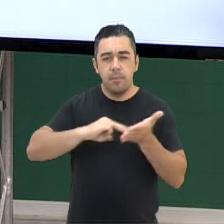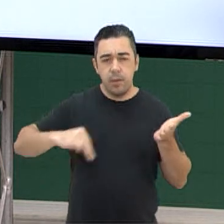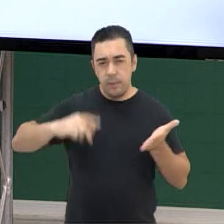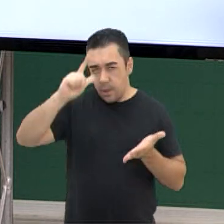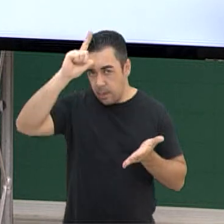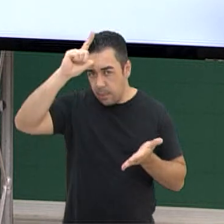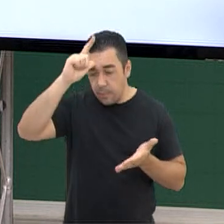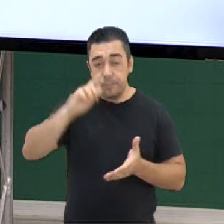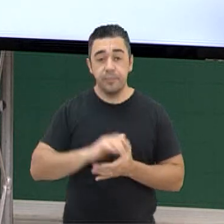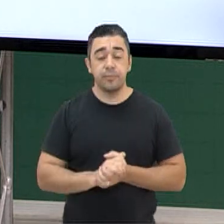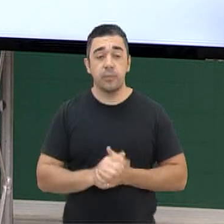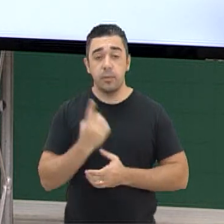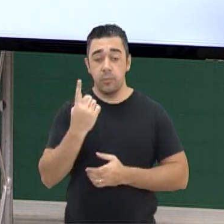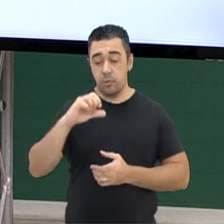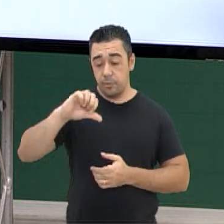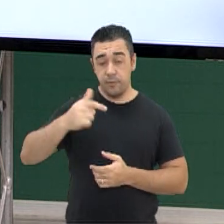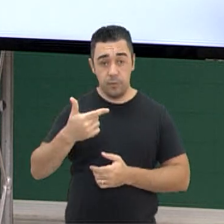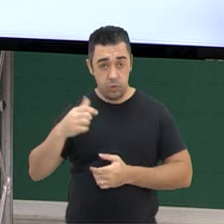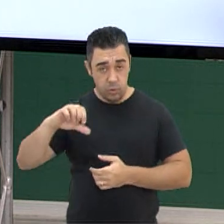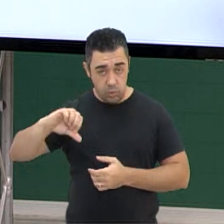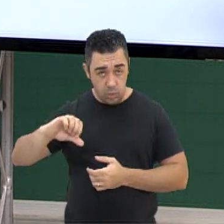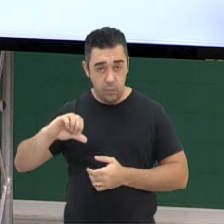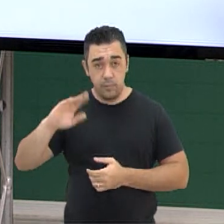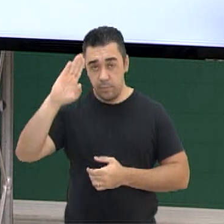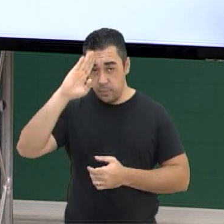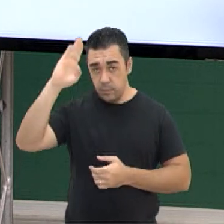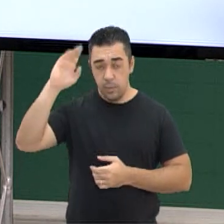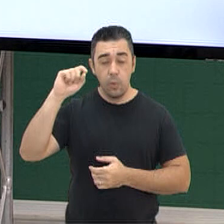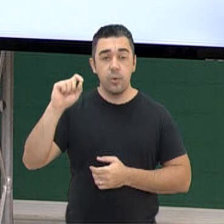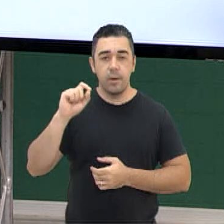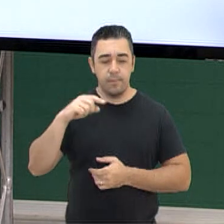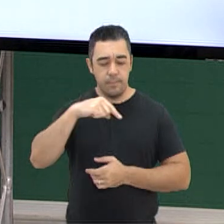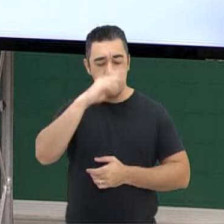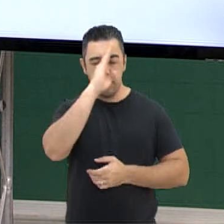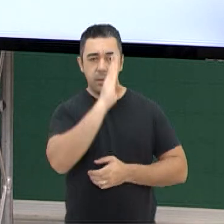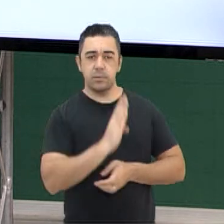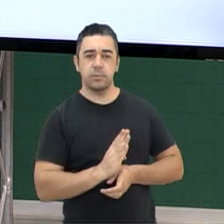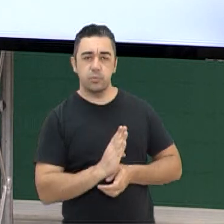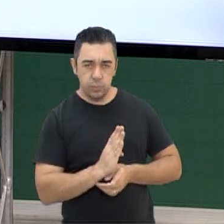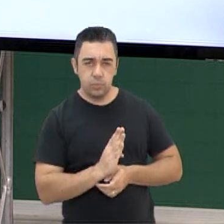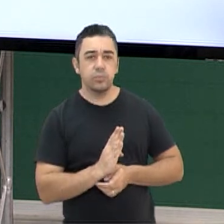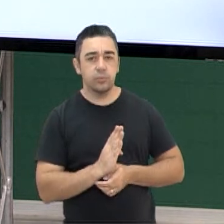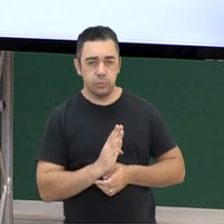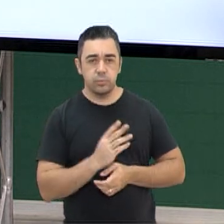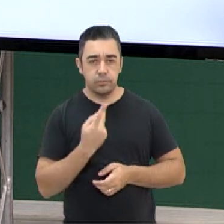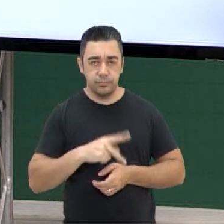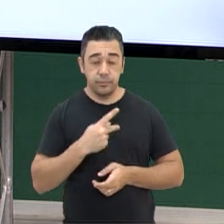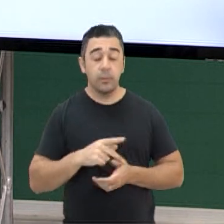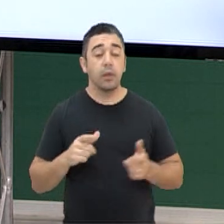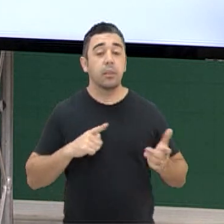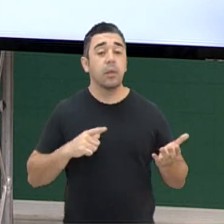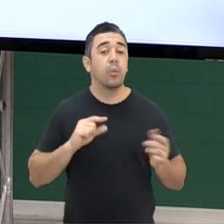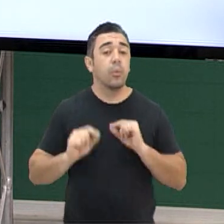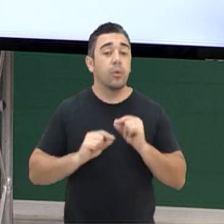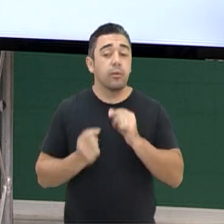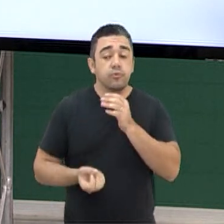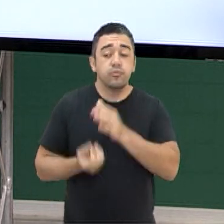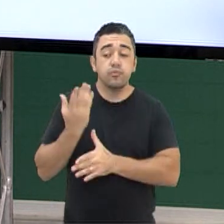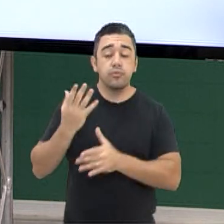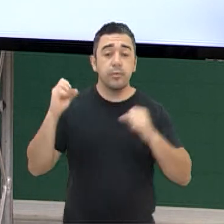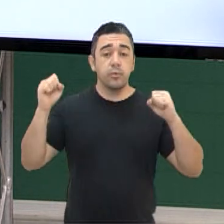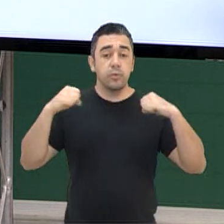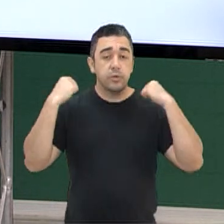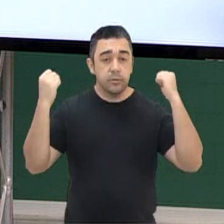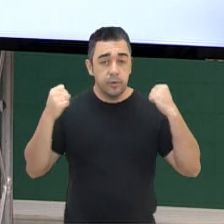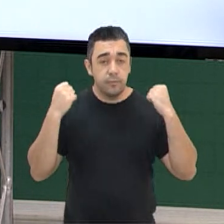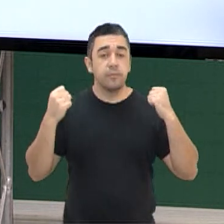Em 1929, destaco em relação ao Brasil, nós tivemos a instituição da educação física,